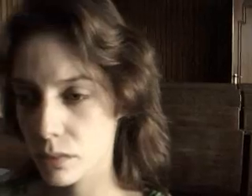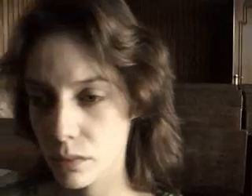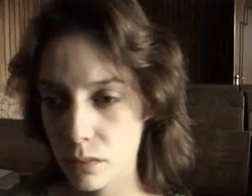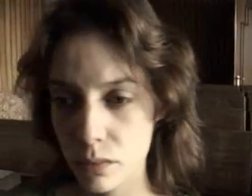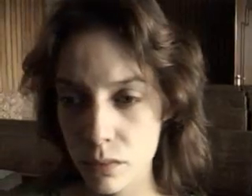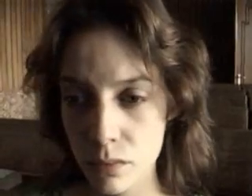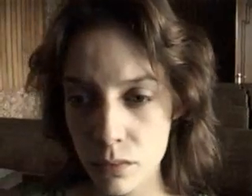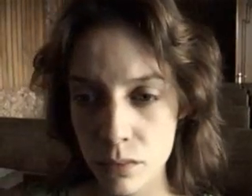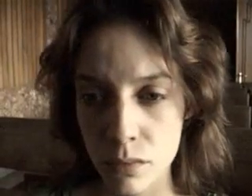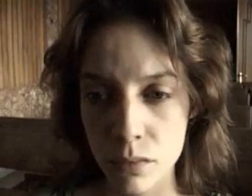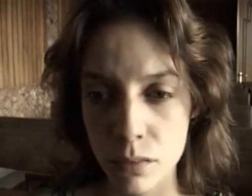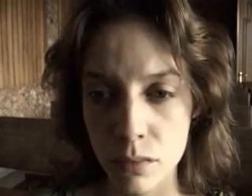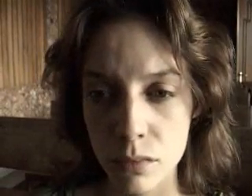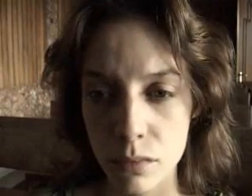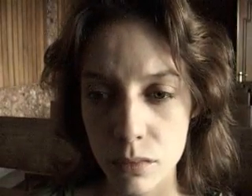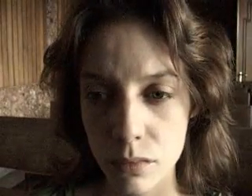Estavam lá outras mulheres?